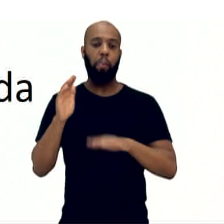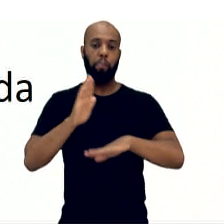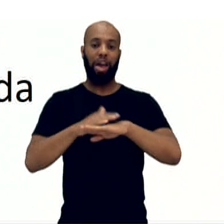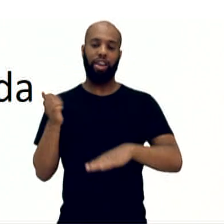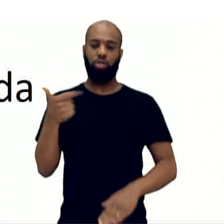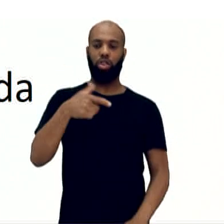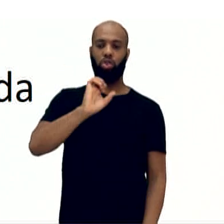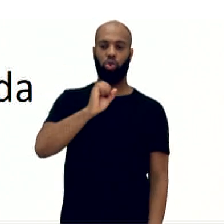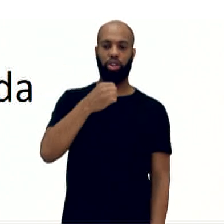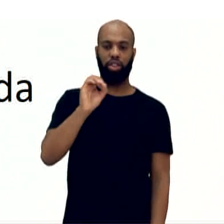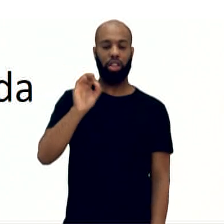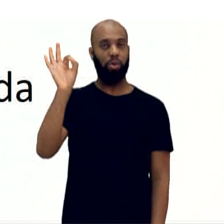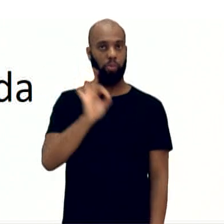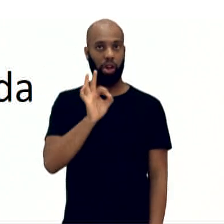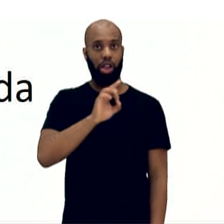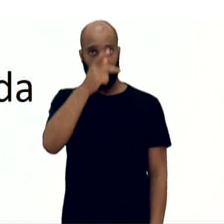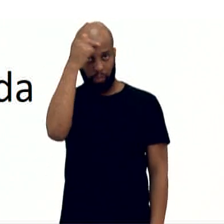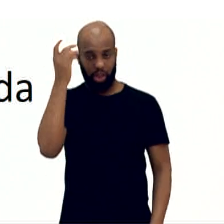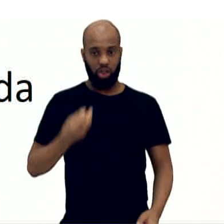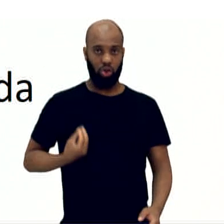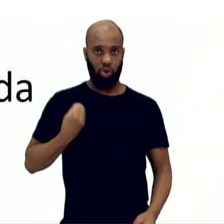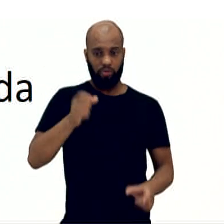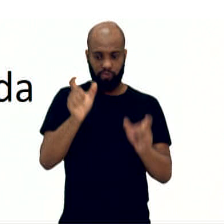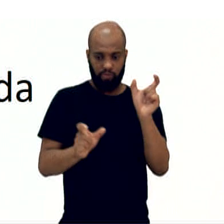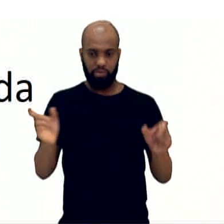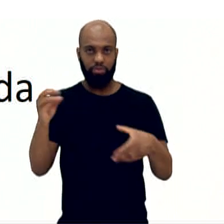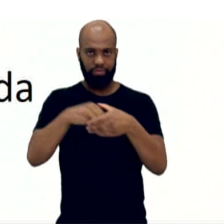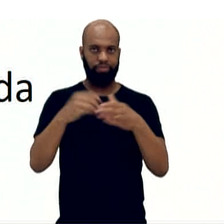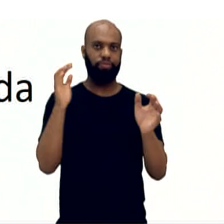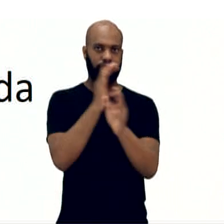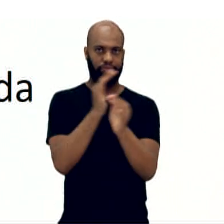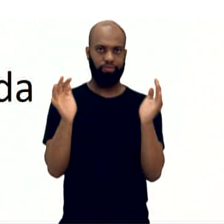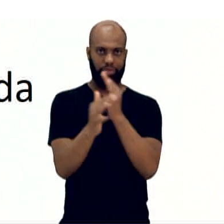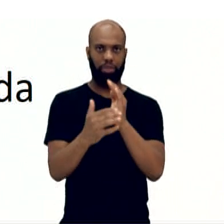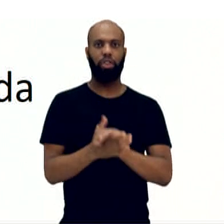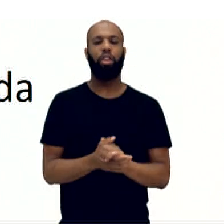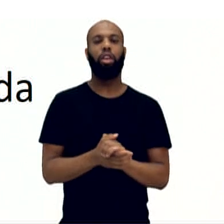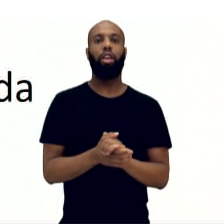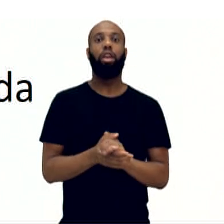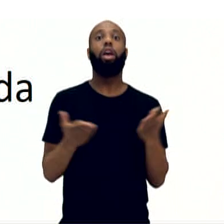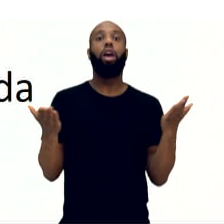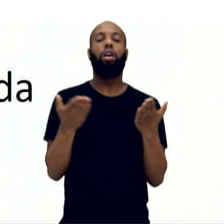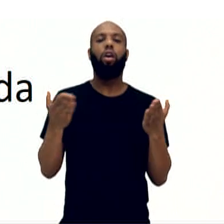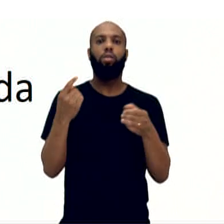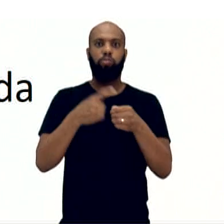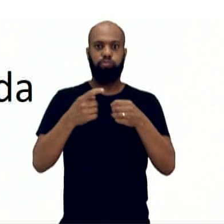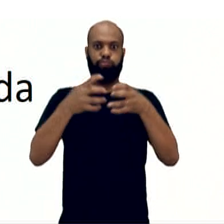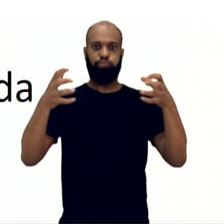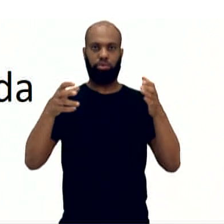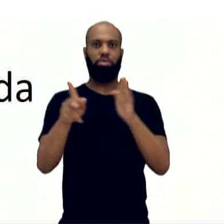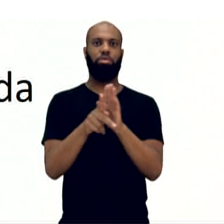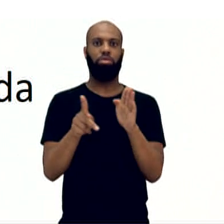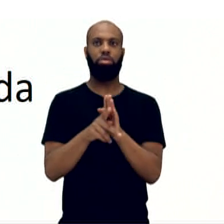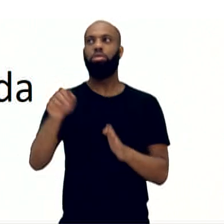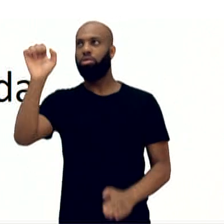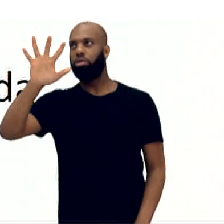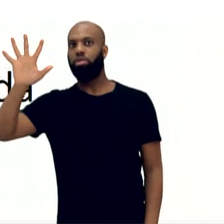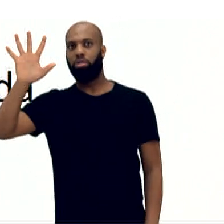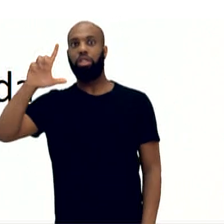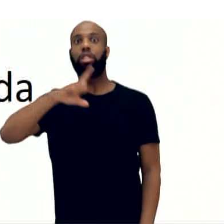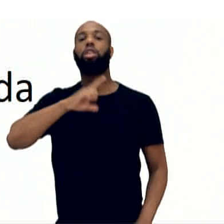80% de pessoas vivendo nas cidades. As megacidades europeias. Na Europa nós só temos